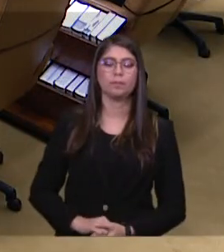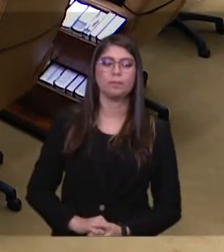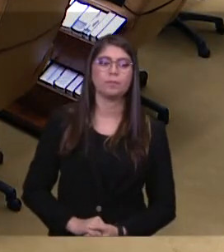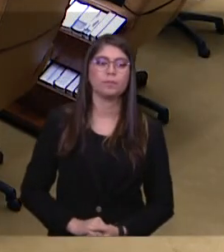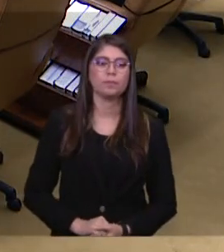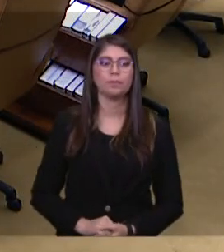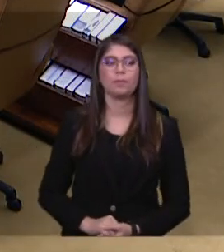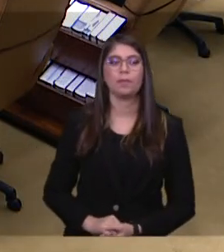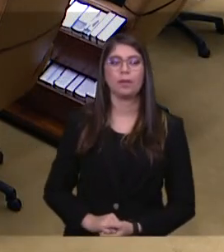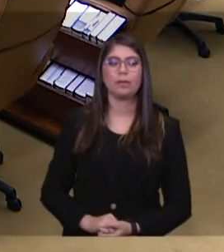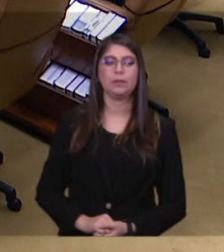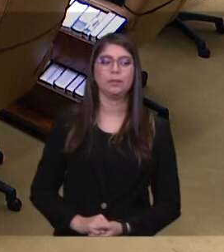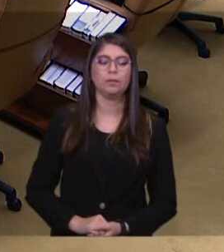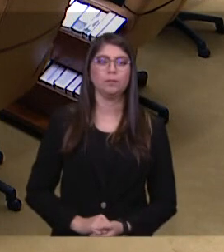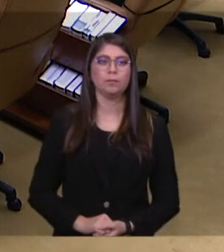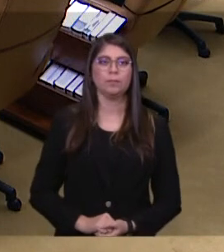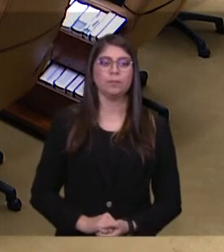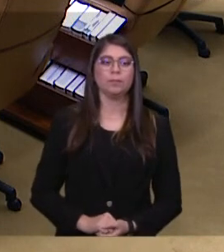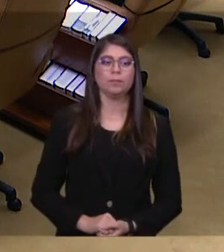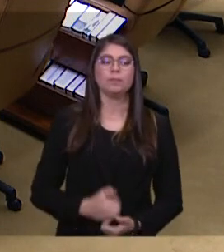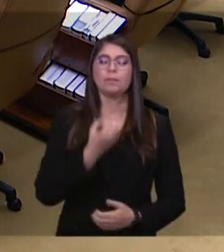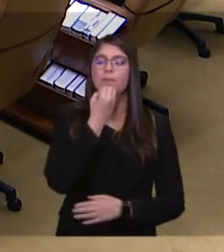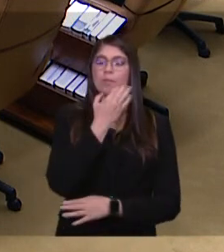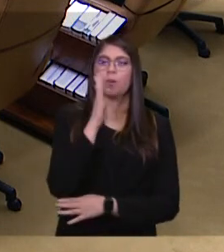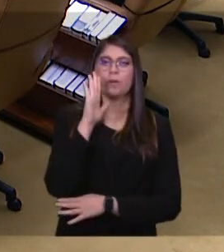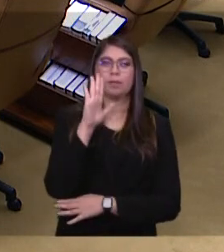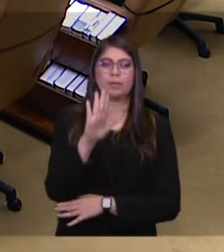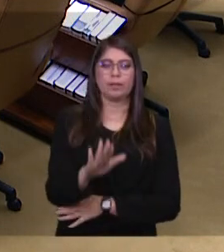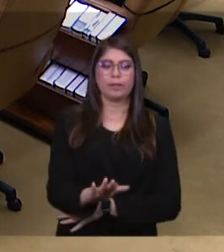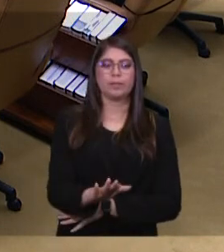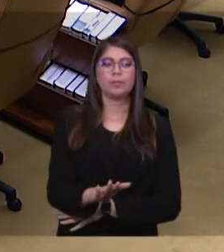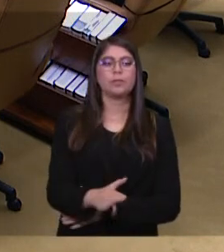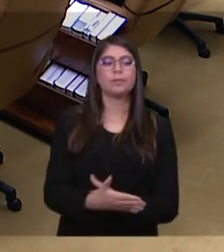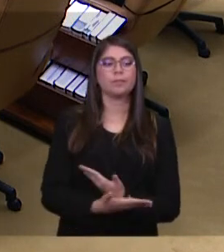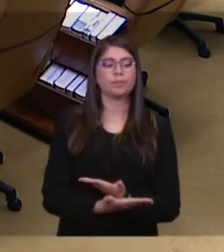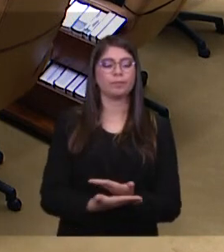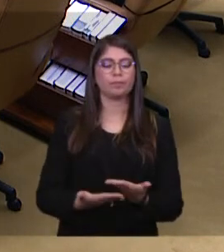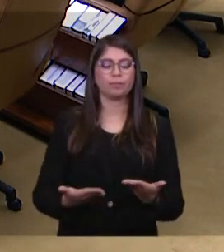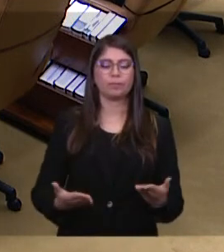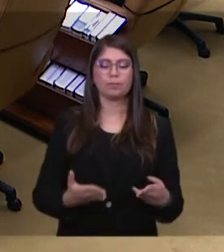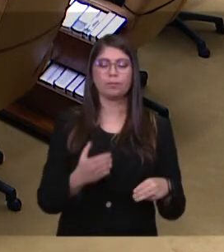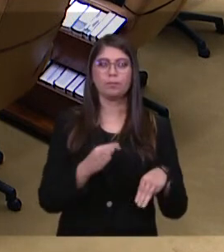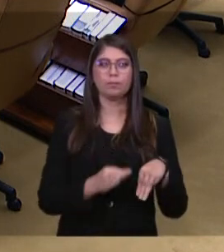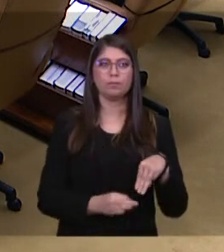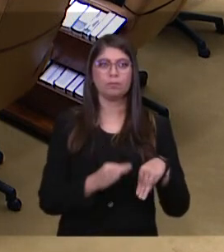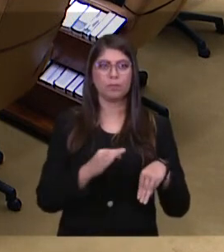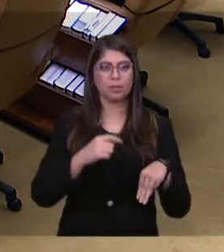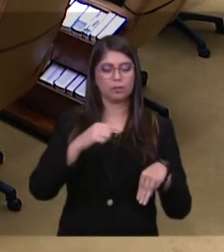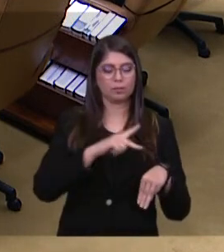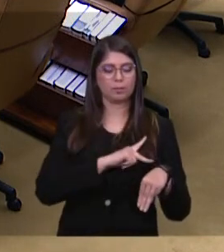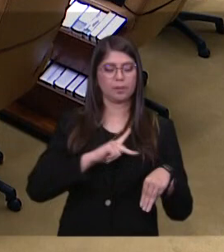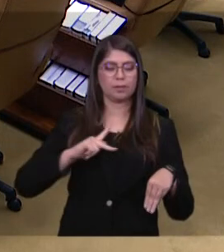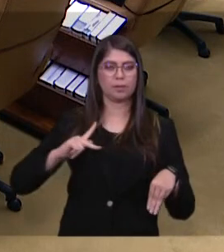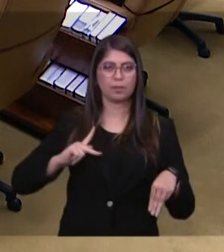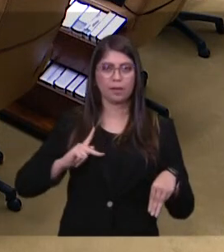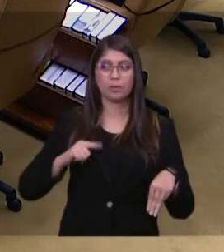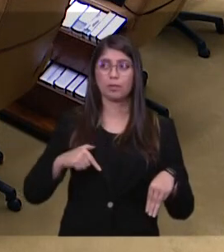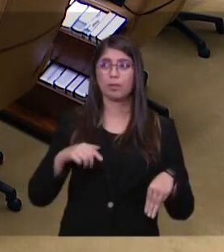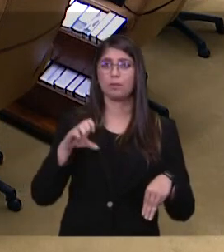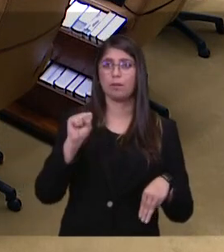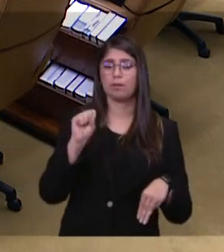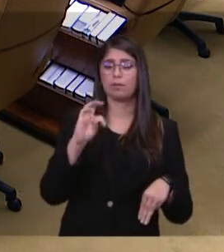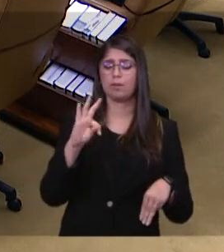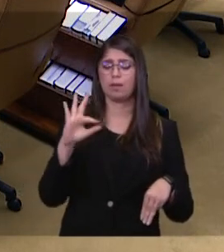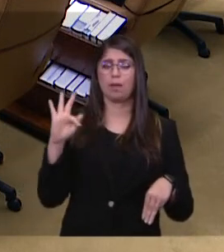Pois bem, muito boa tarde, excelentíssimo senhor ministro-presidente dessa Suprema